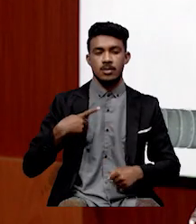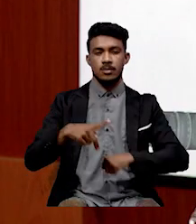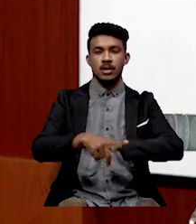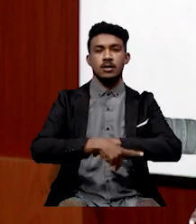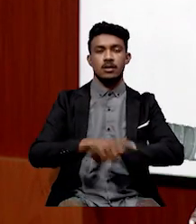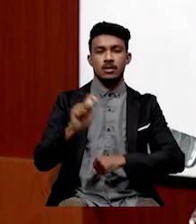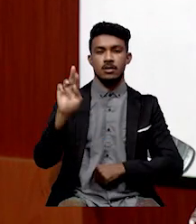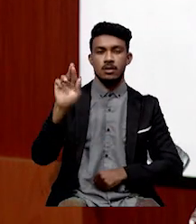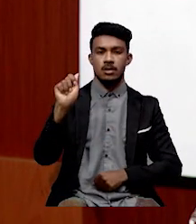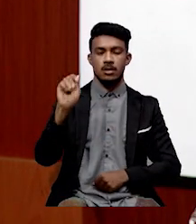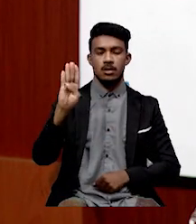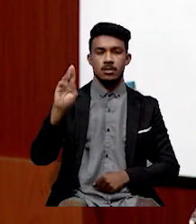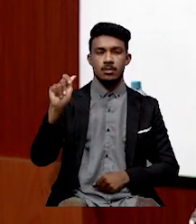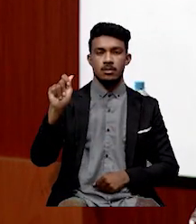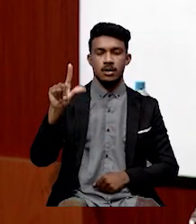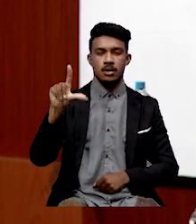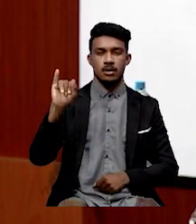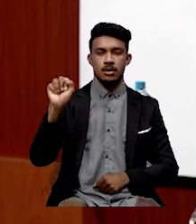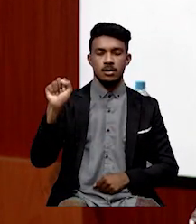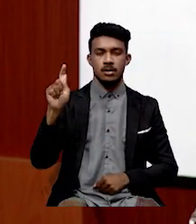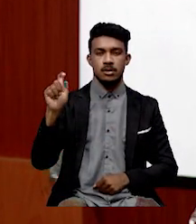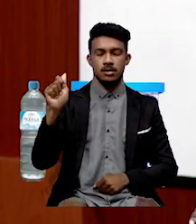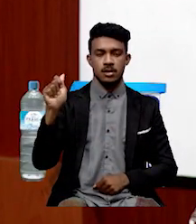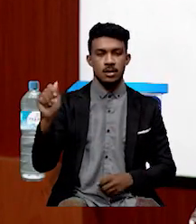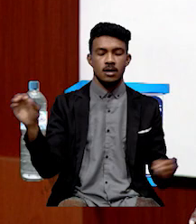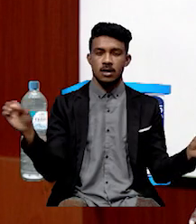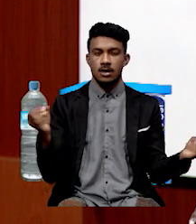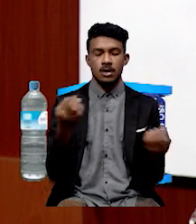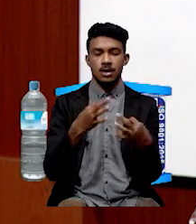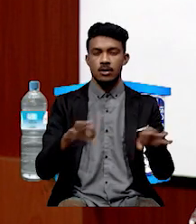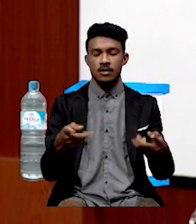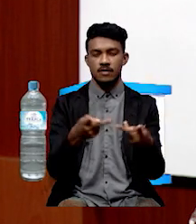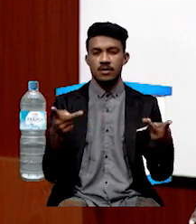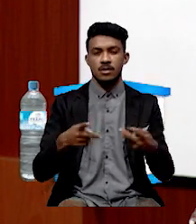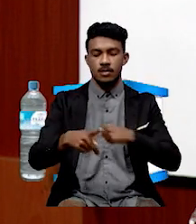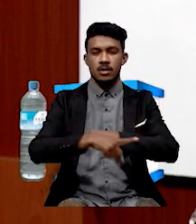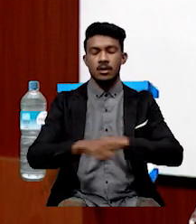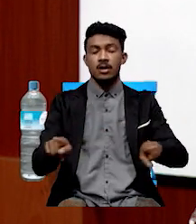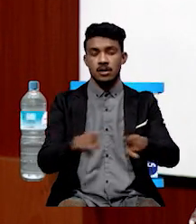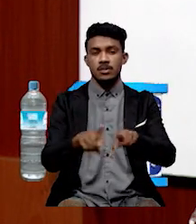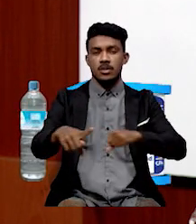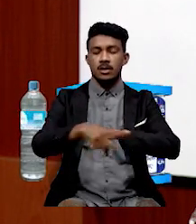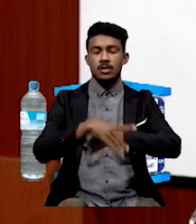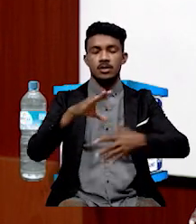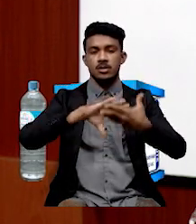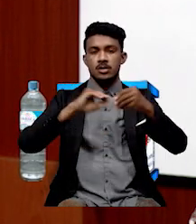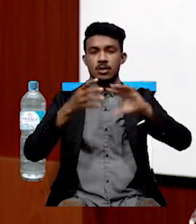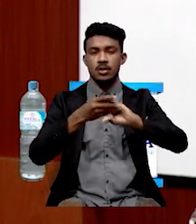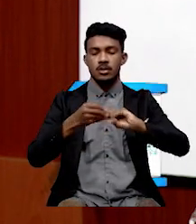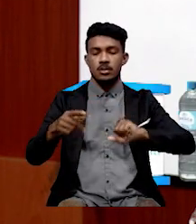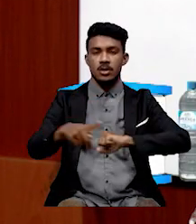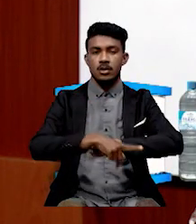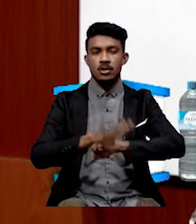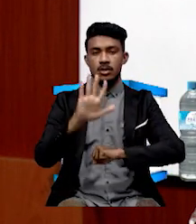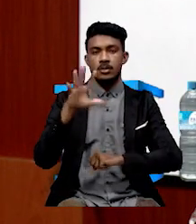tinha ato lá com ia palco política nem nessa partido era histórico nem partido nené partido histórico partido Lima nem